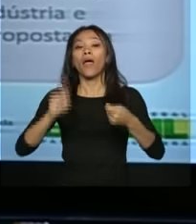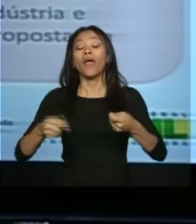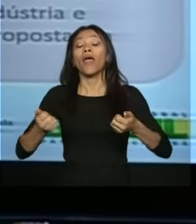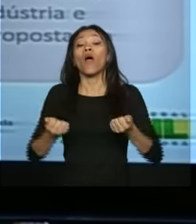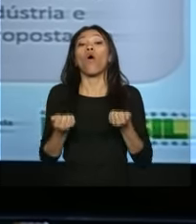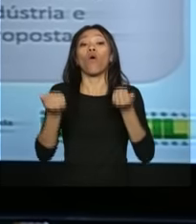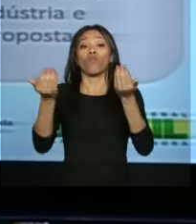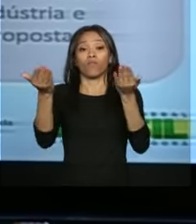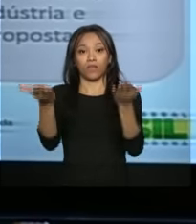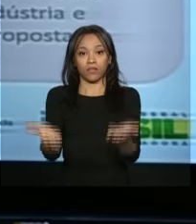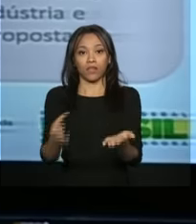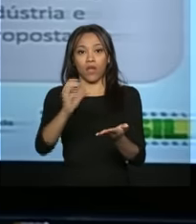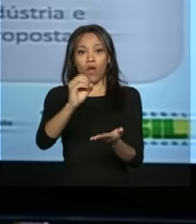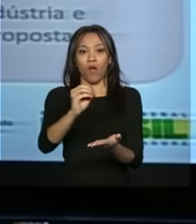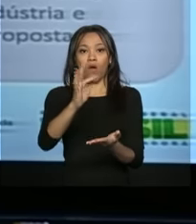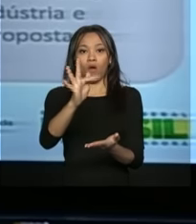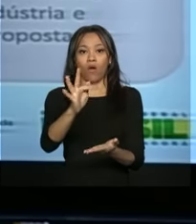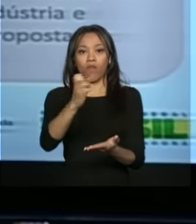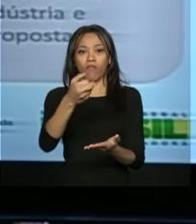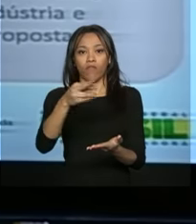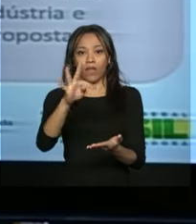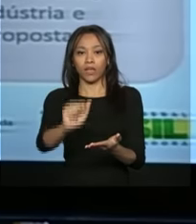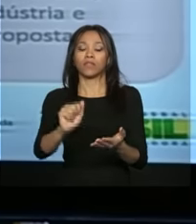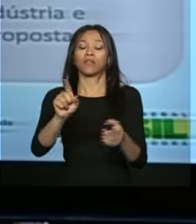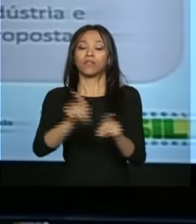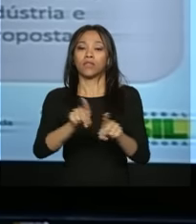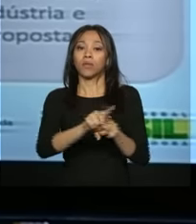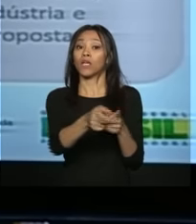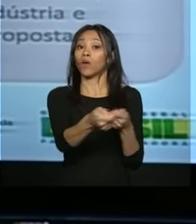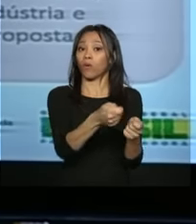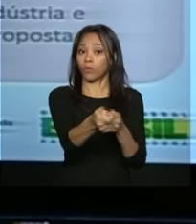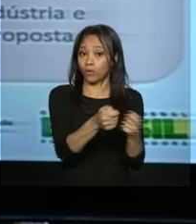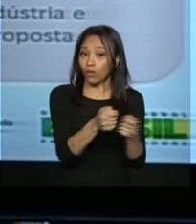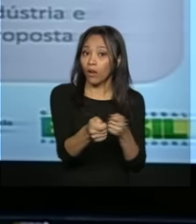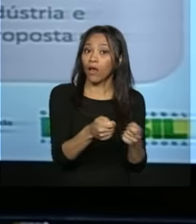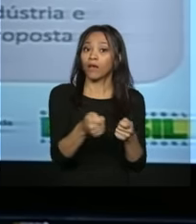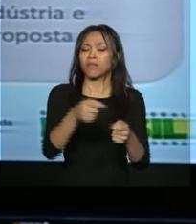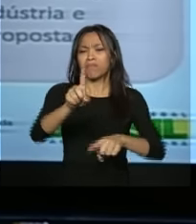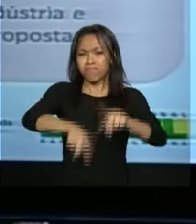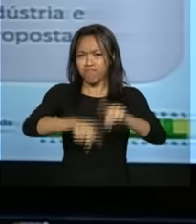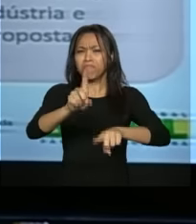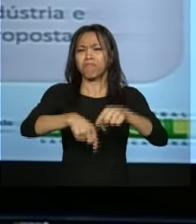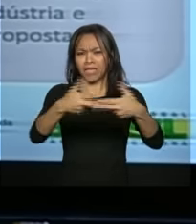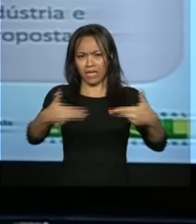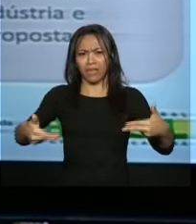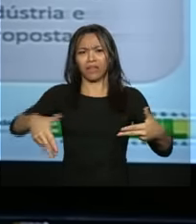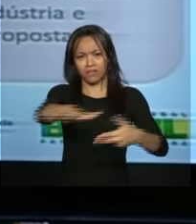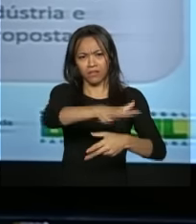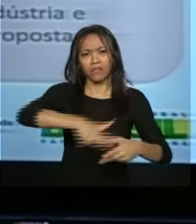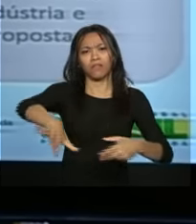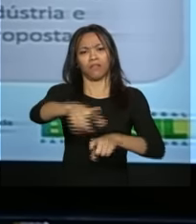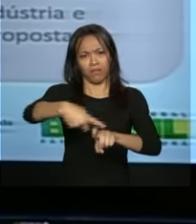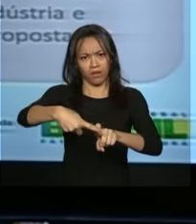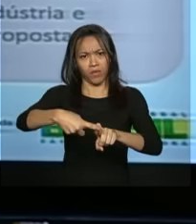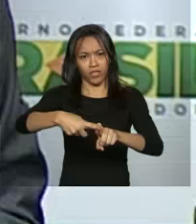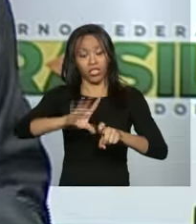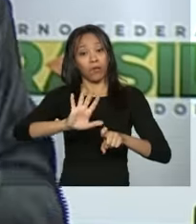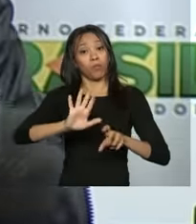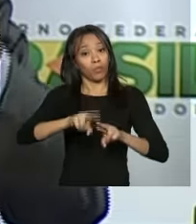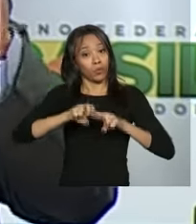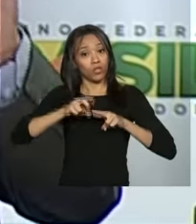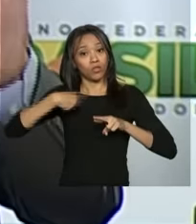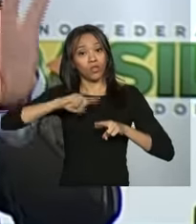concorrência no campo dos dispositivos eh médicos implantáveis E para isso nós vamos elaborar propostas